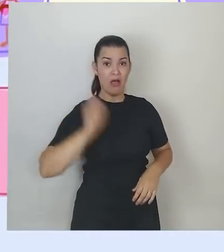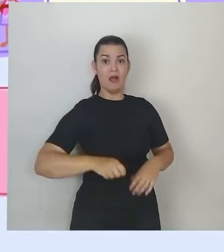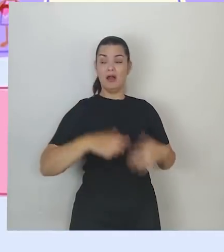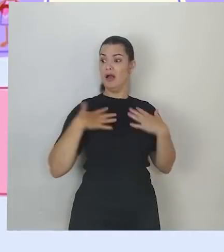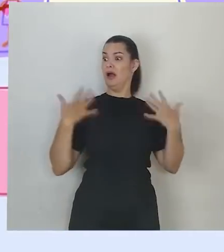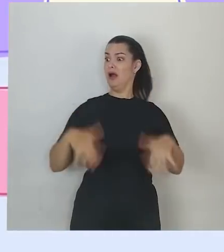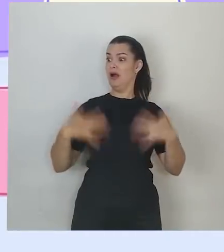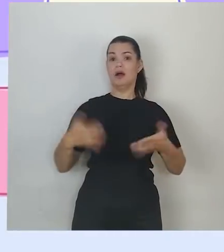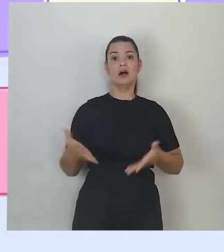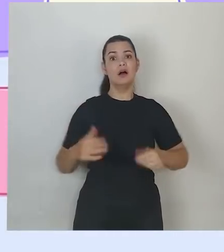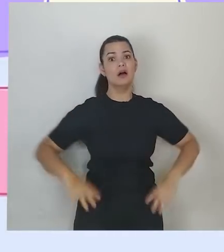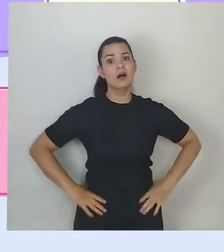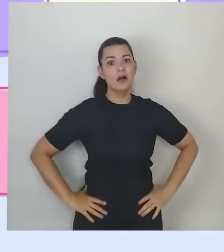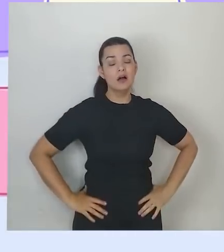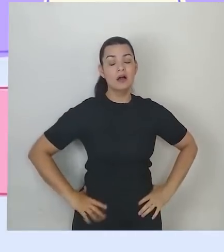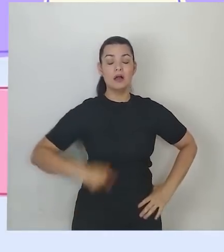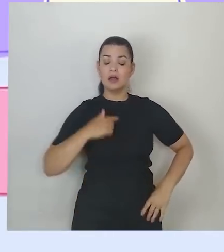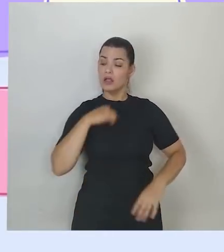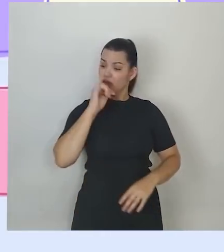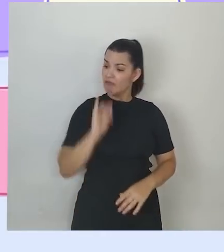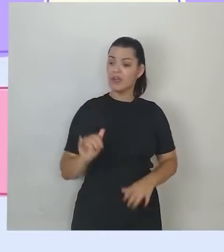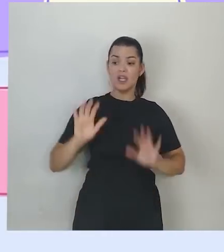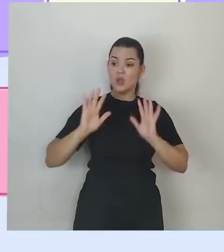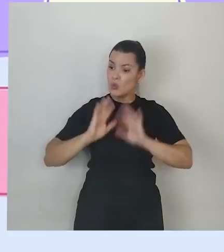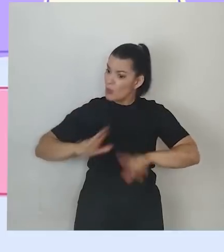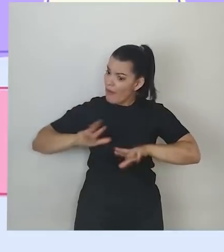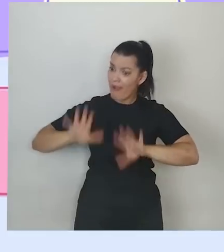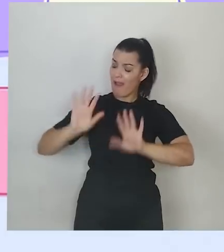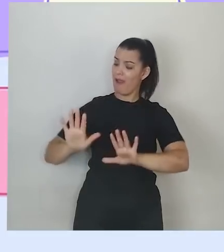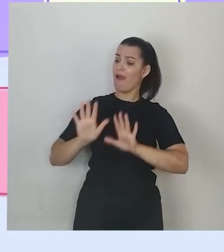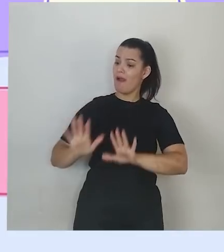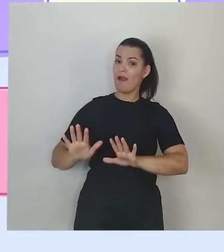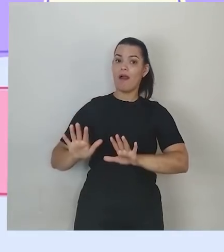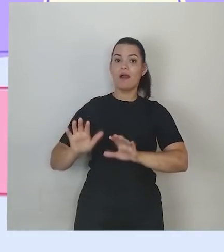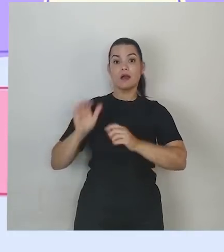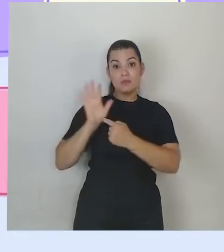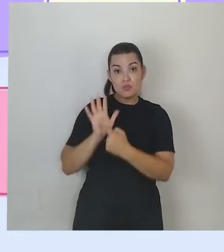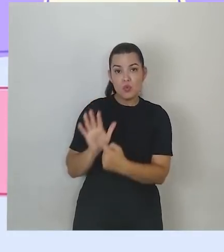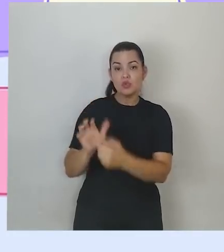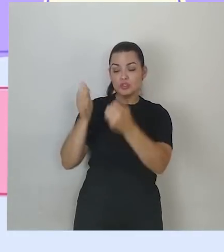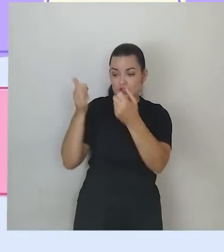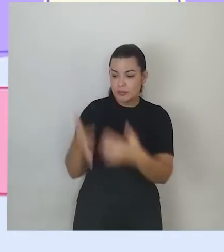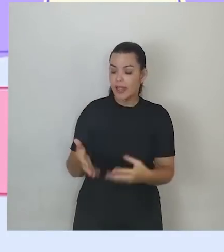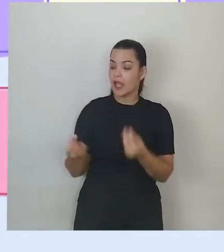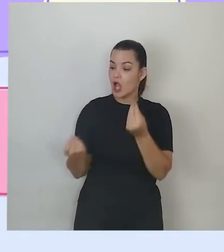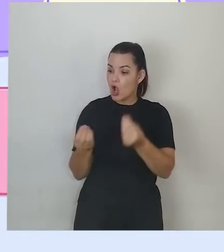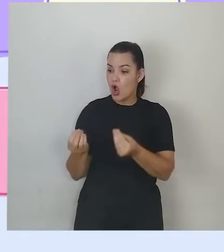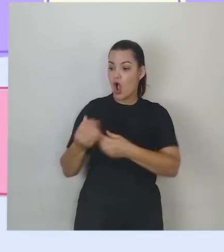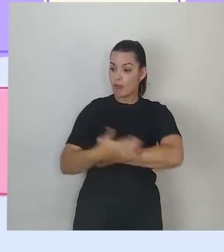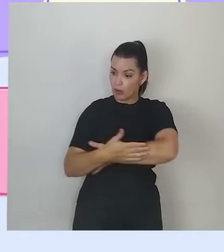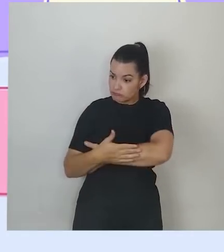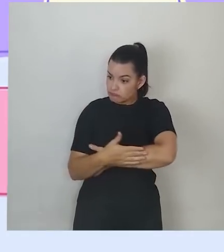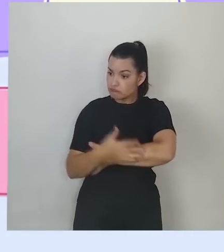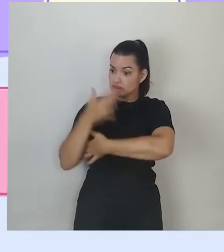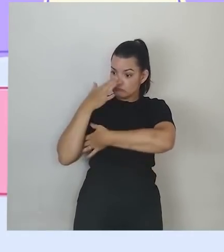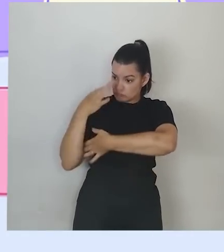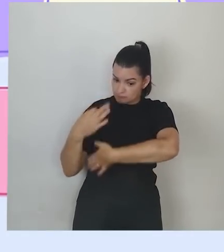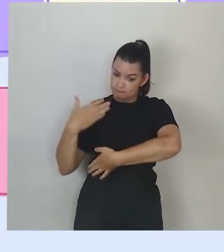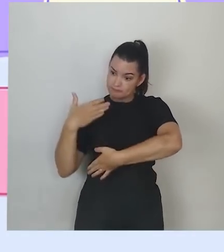todo lado. E eu falei que não era assim que se fazia. E mostrei para ele como se